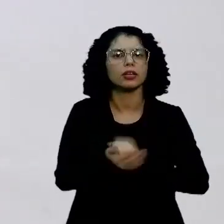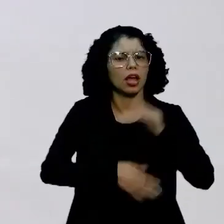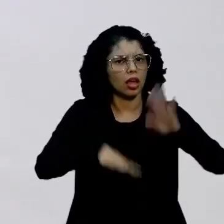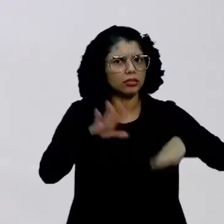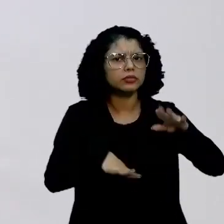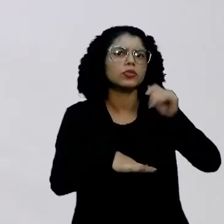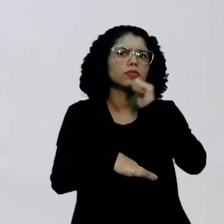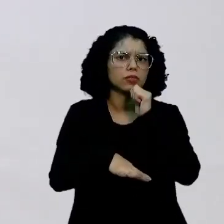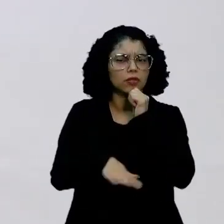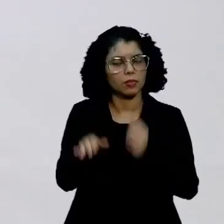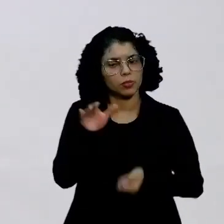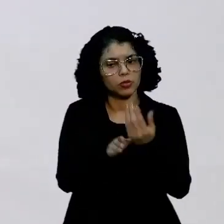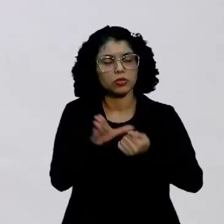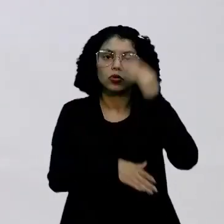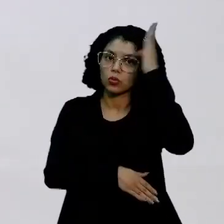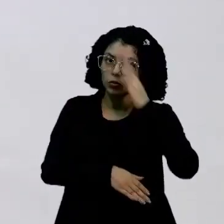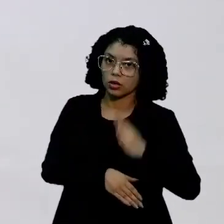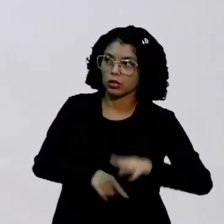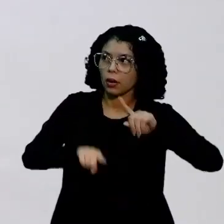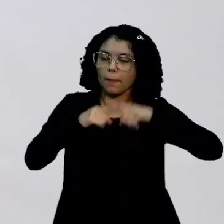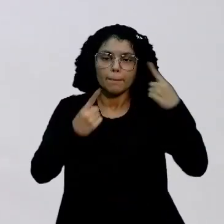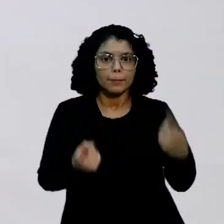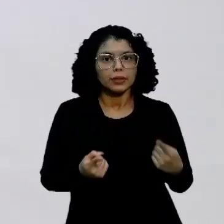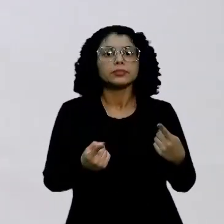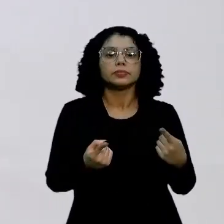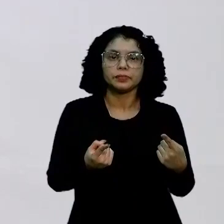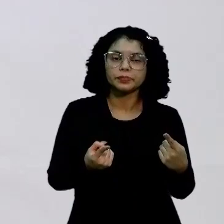ela é produzida no Brasil, mas ela não é